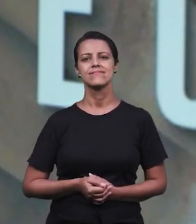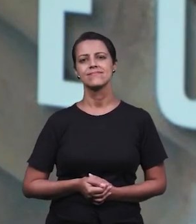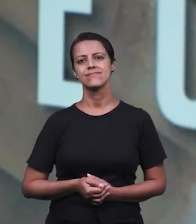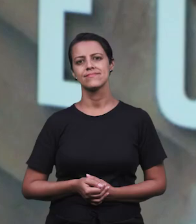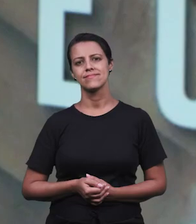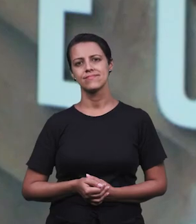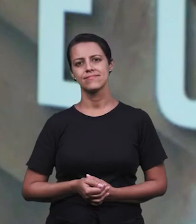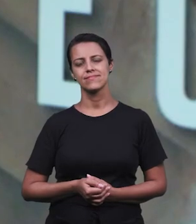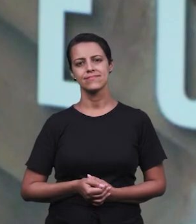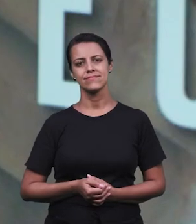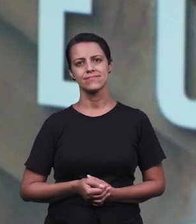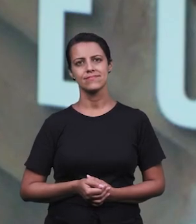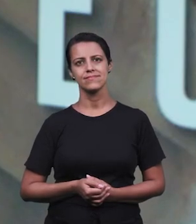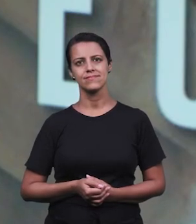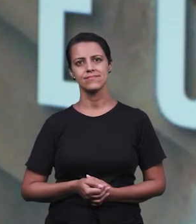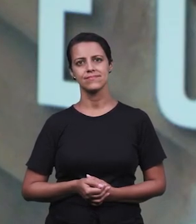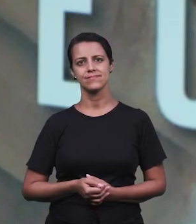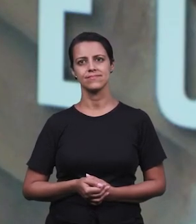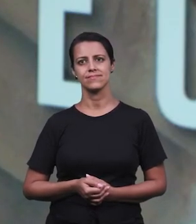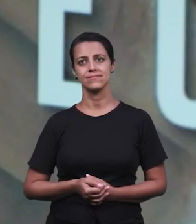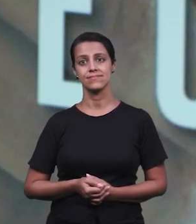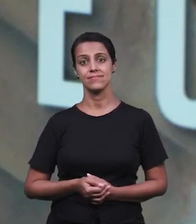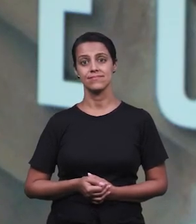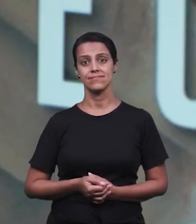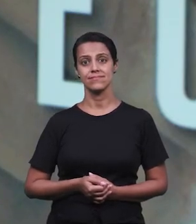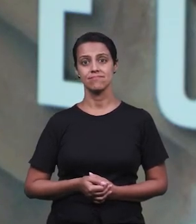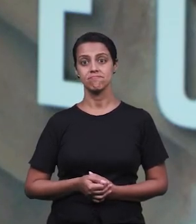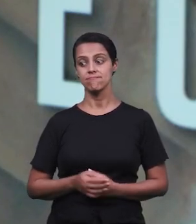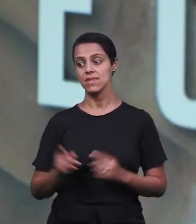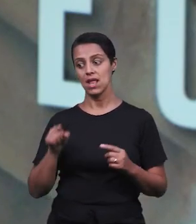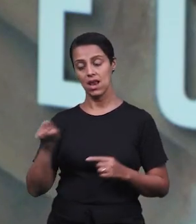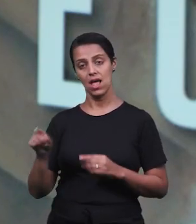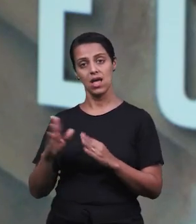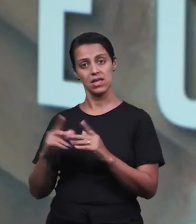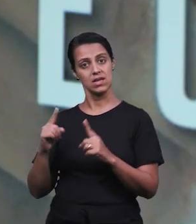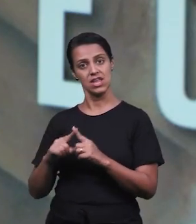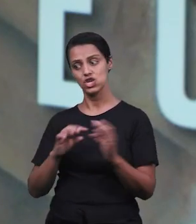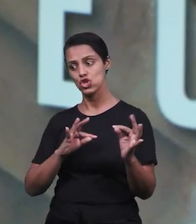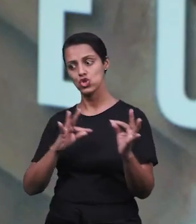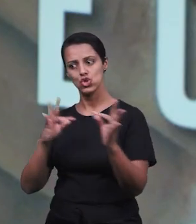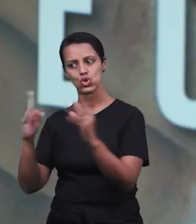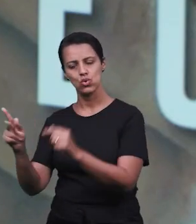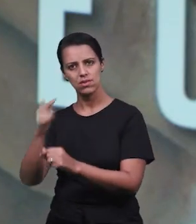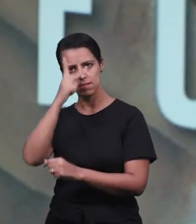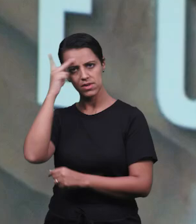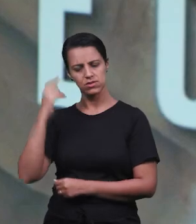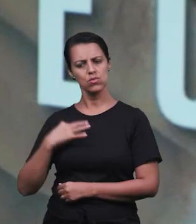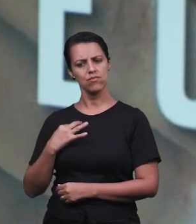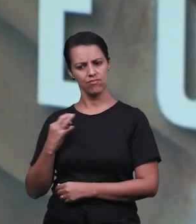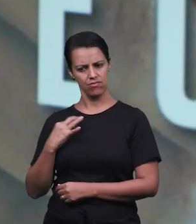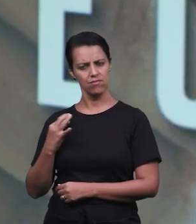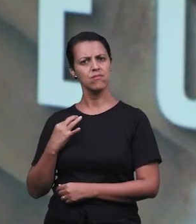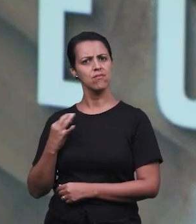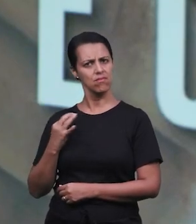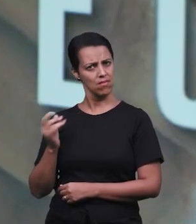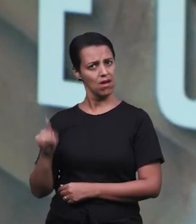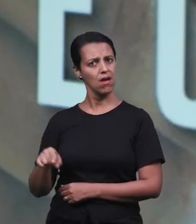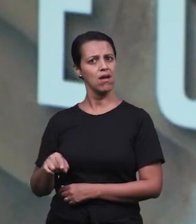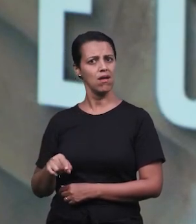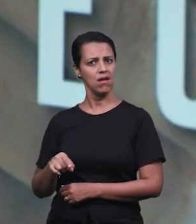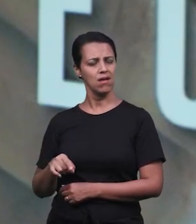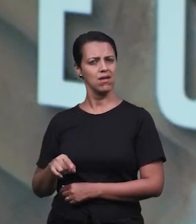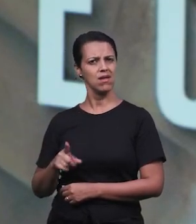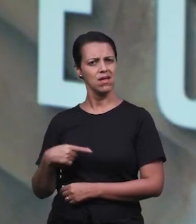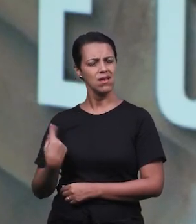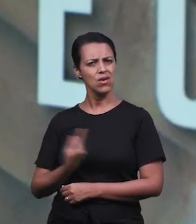Aliás, todos na igreja são voluntários. E temos a consciência de